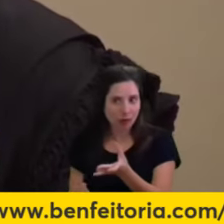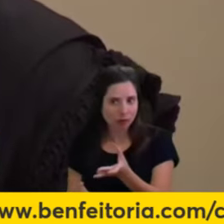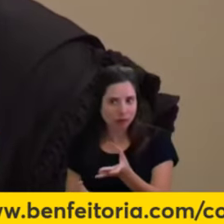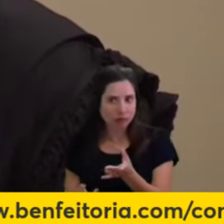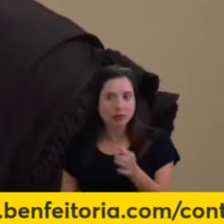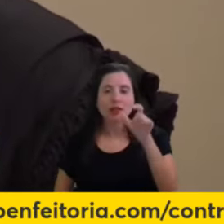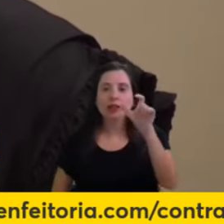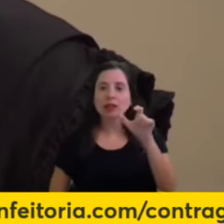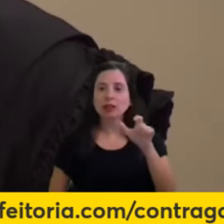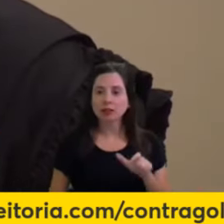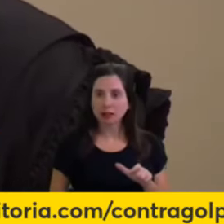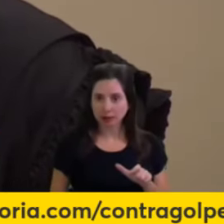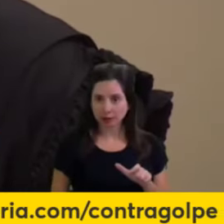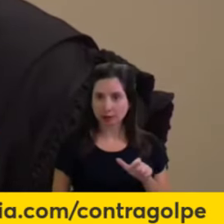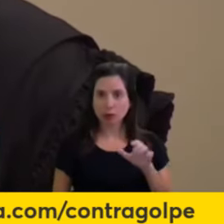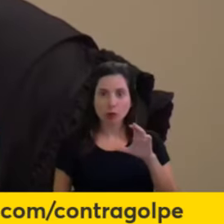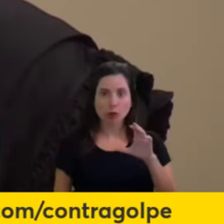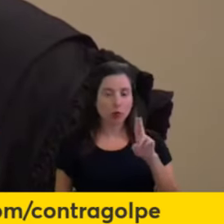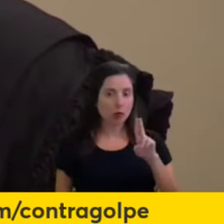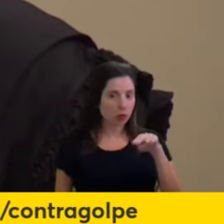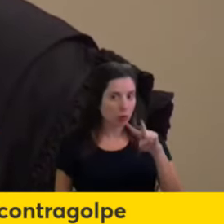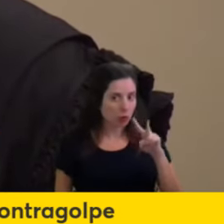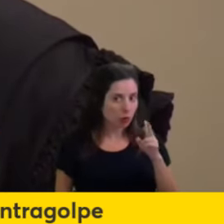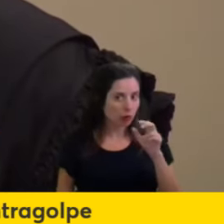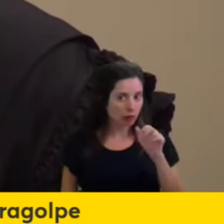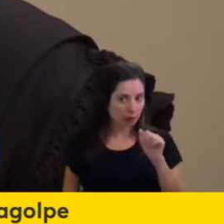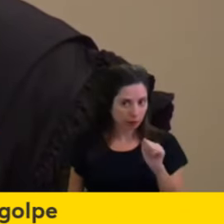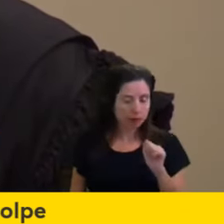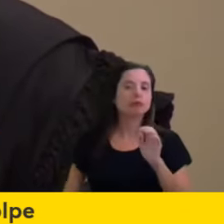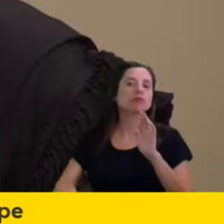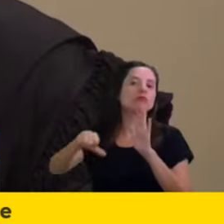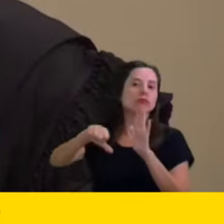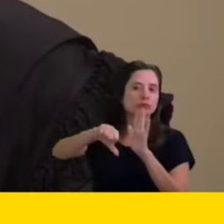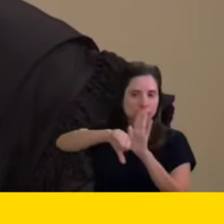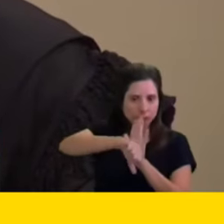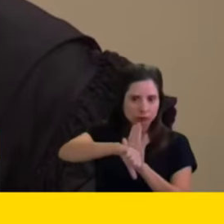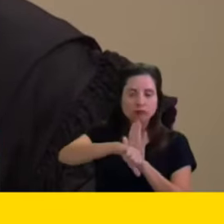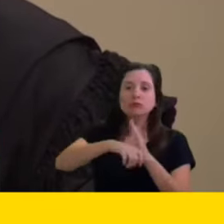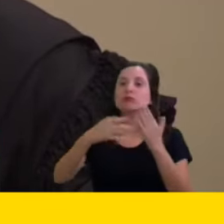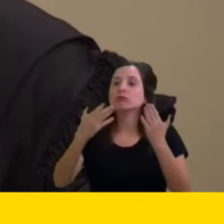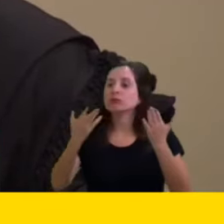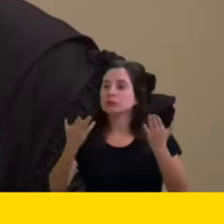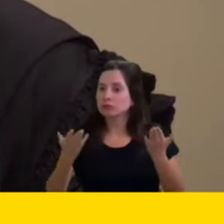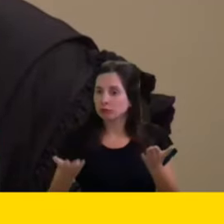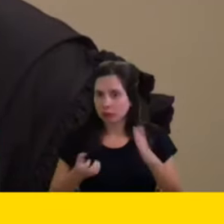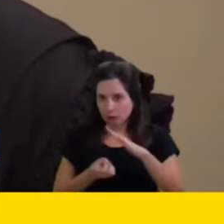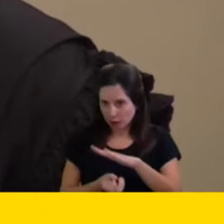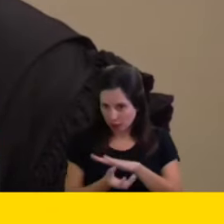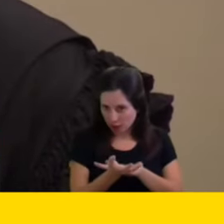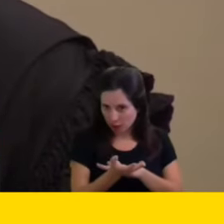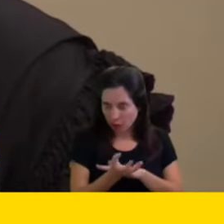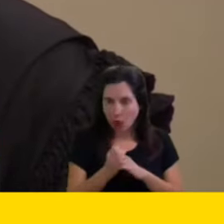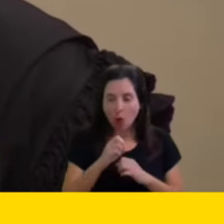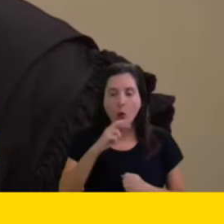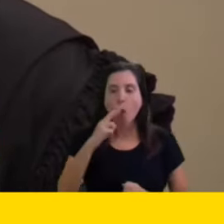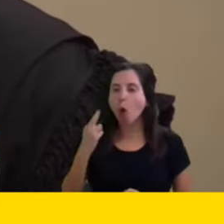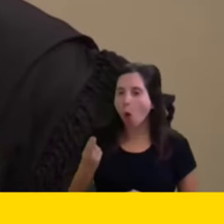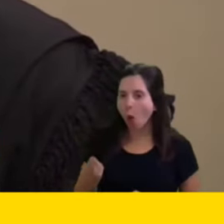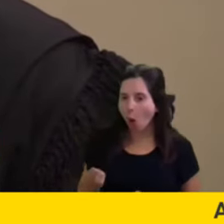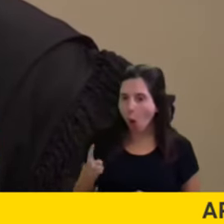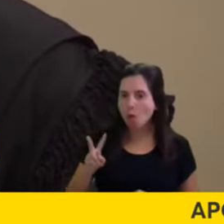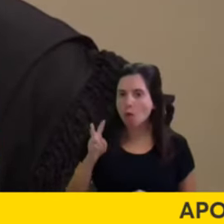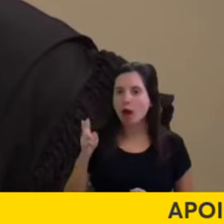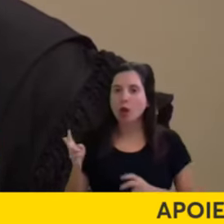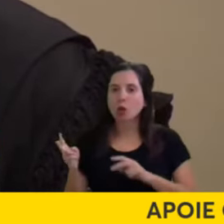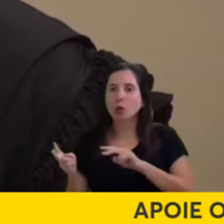de Sérgio Mouro como dirigente tenha decorrido de corrupção não há evidência mínima da tri regulação de varol nem mesmo de que o desvio de alguma